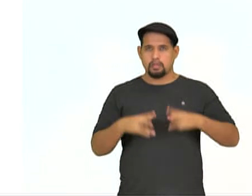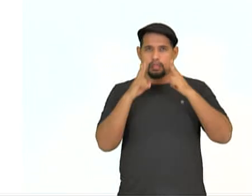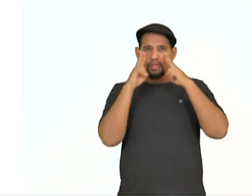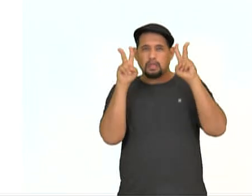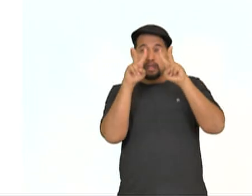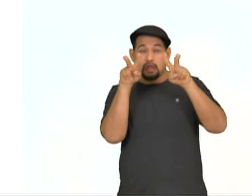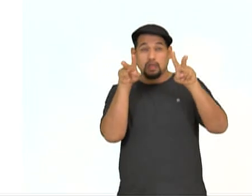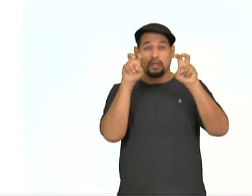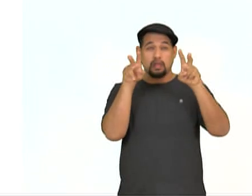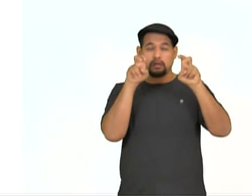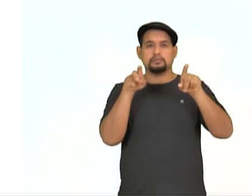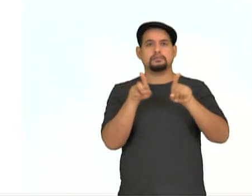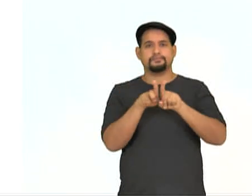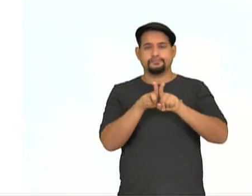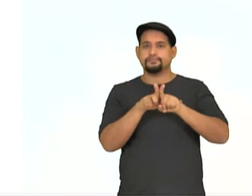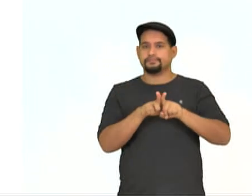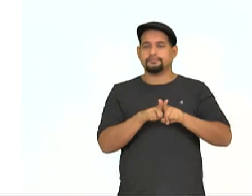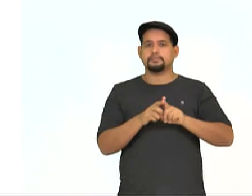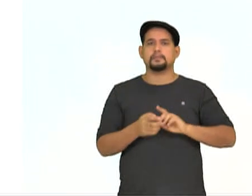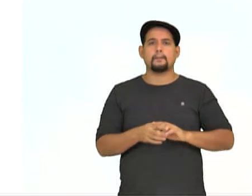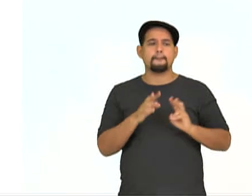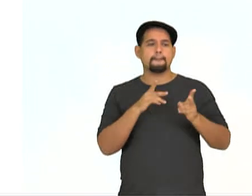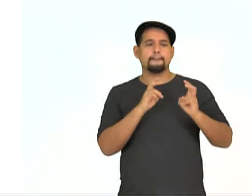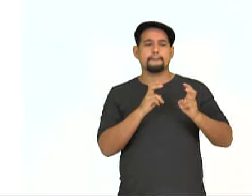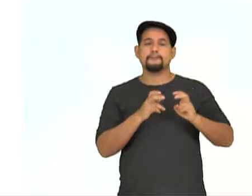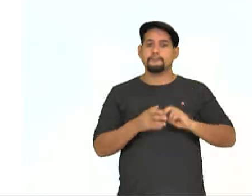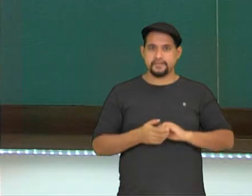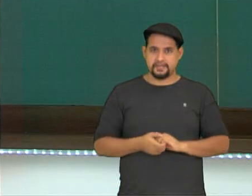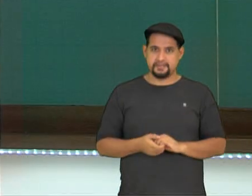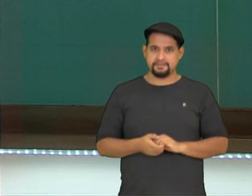Portanto, a cor não é uma propriedade, sim um resultado. Veja bem, gente.